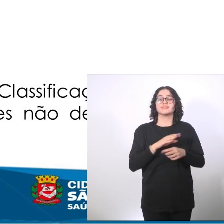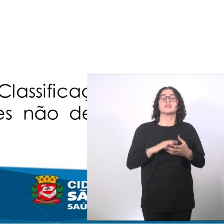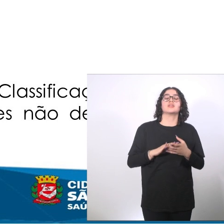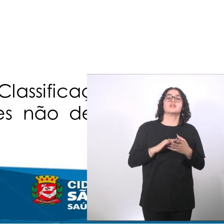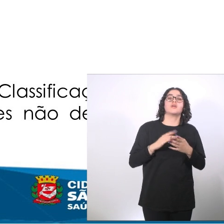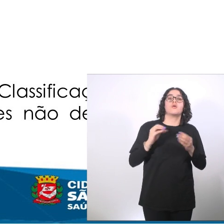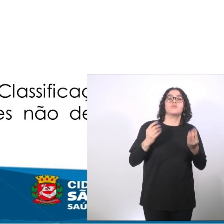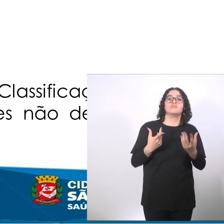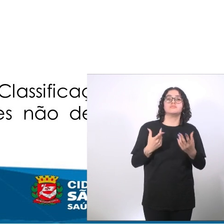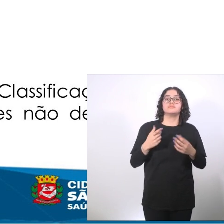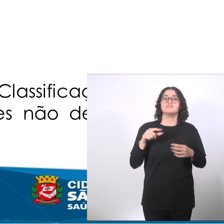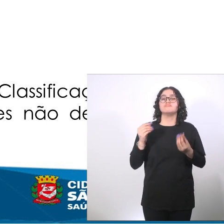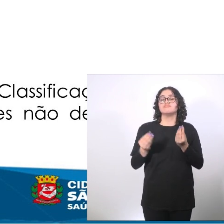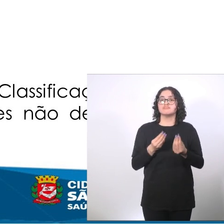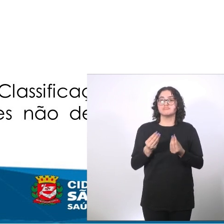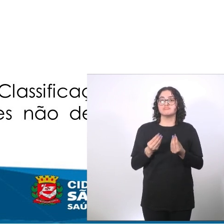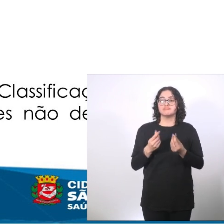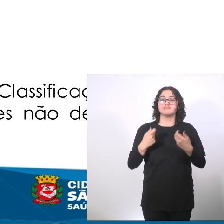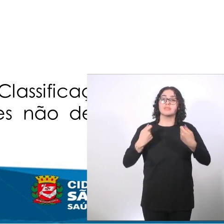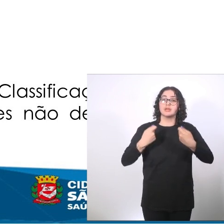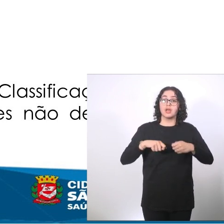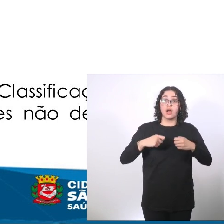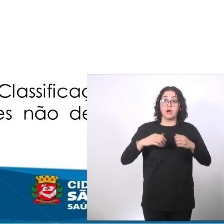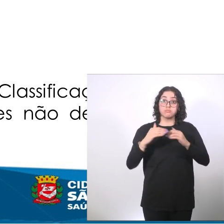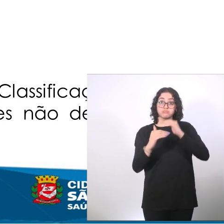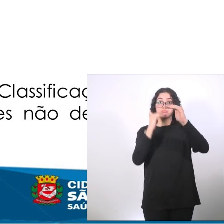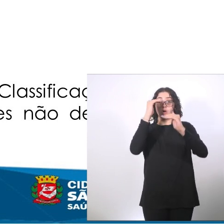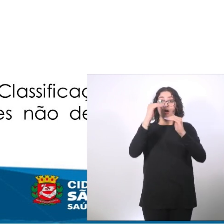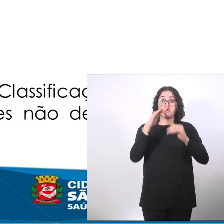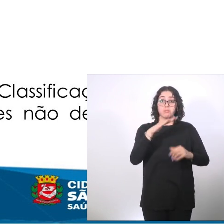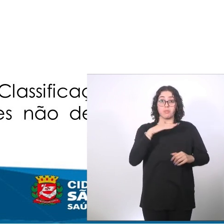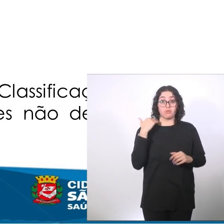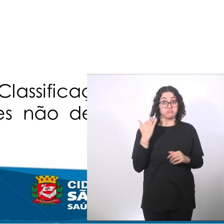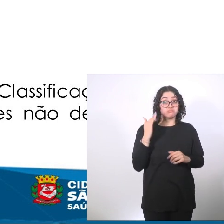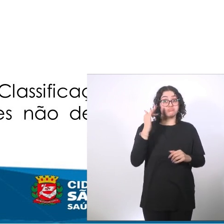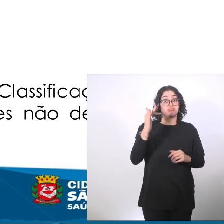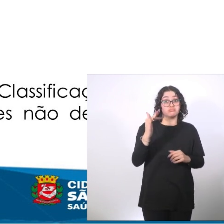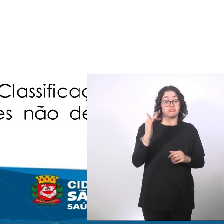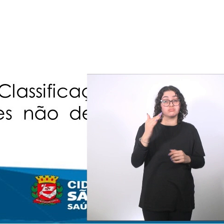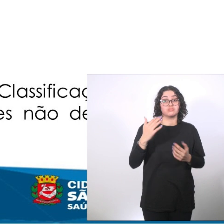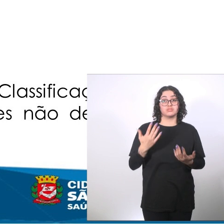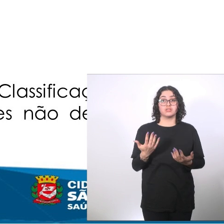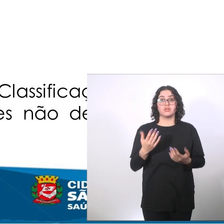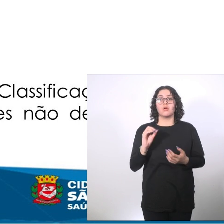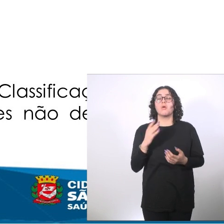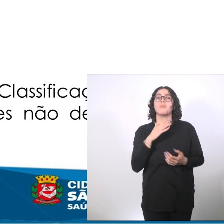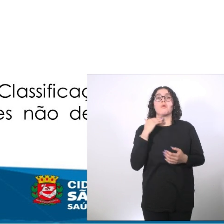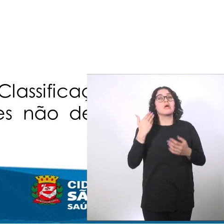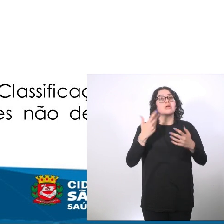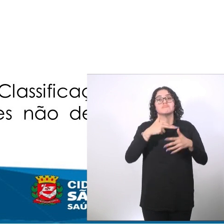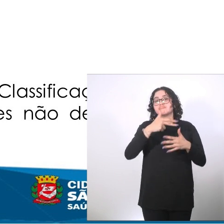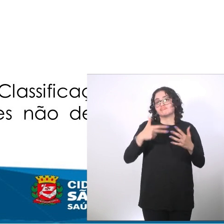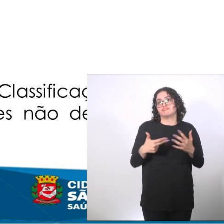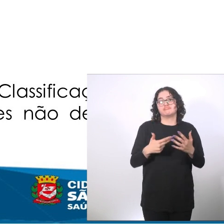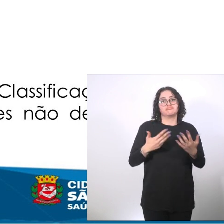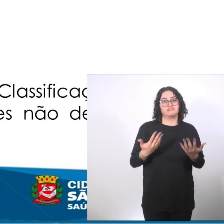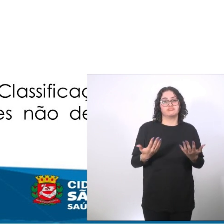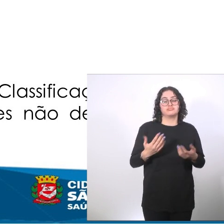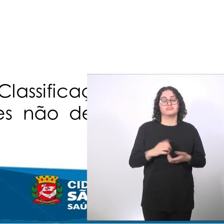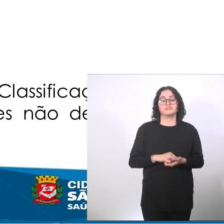esse monitoramento do caso, se evoluir a óbito, óbito por outras causas.